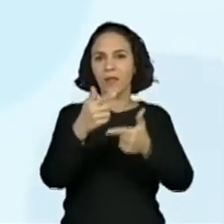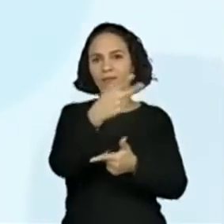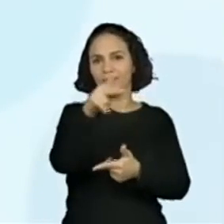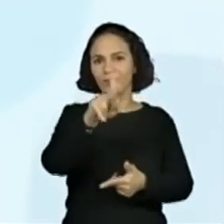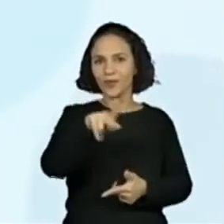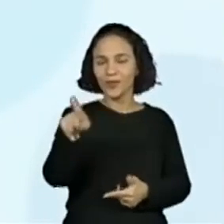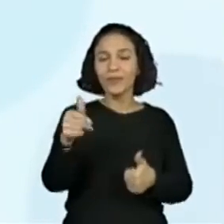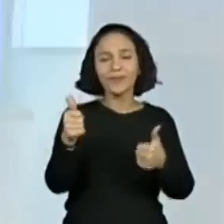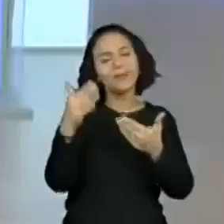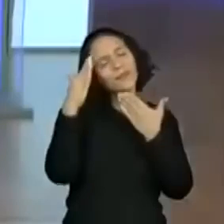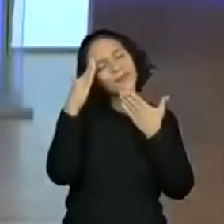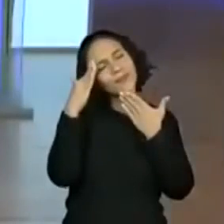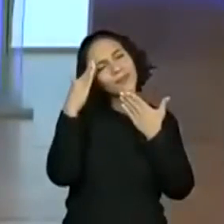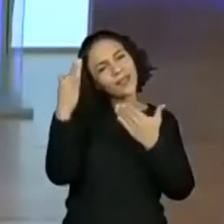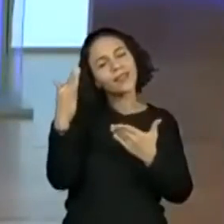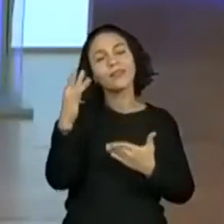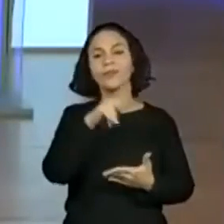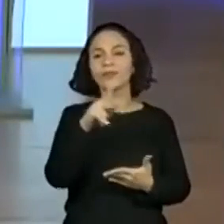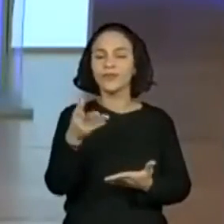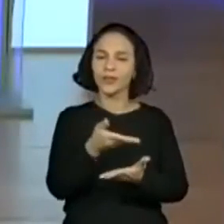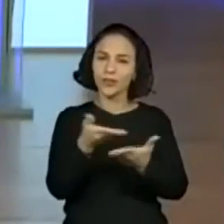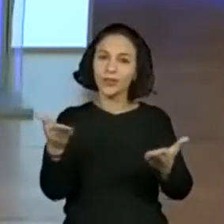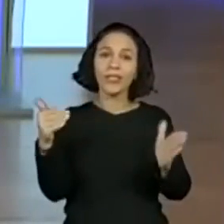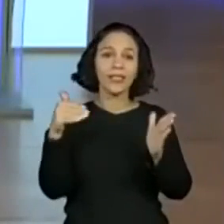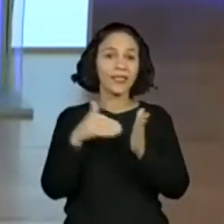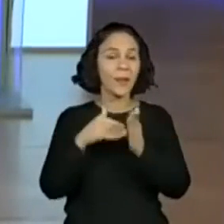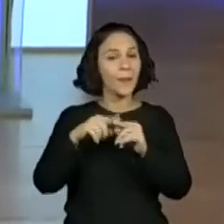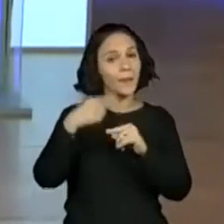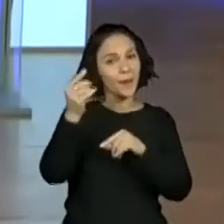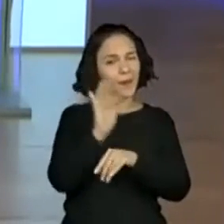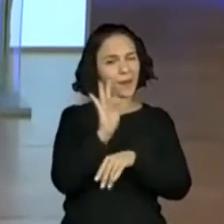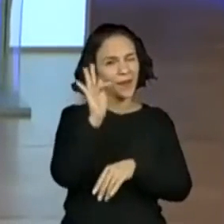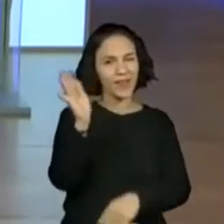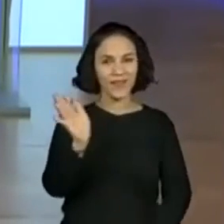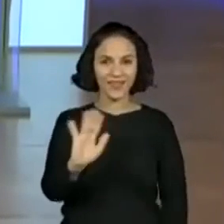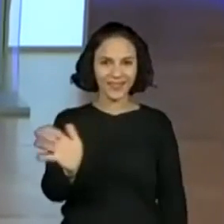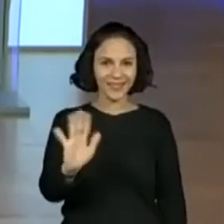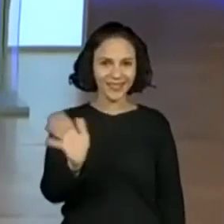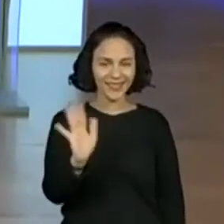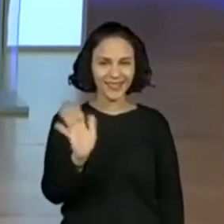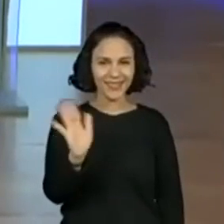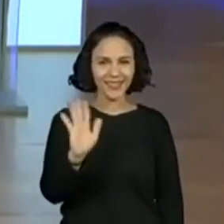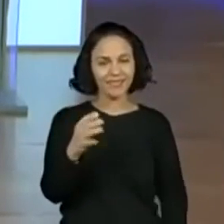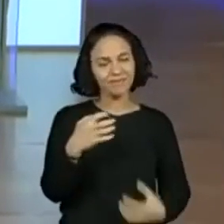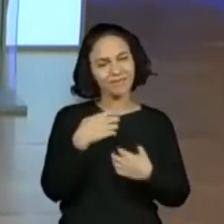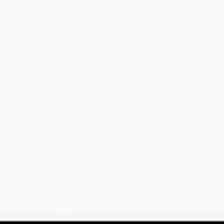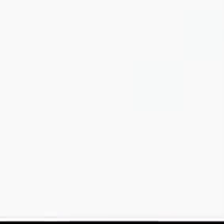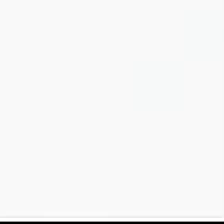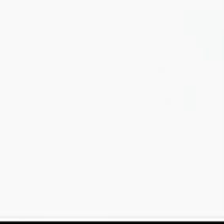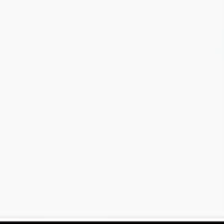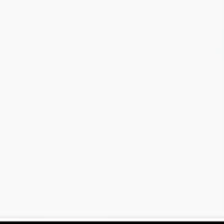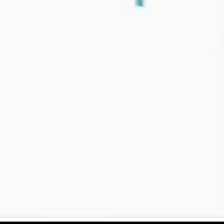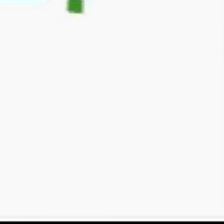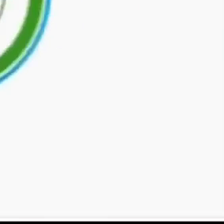vocês aí. Muito obrigada, professores, e até breve. Tchau. Tchau, gente. Fiquem bem.